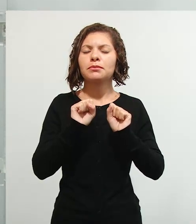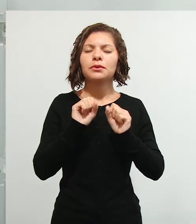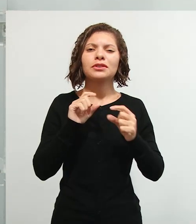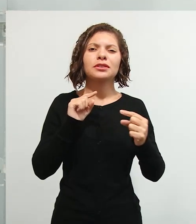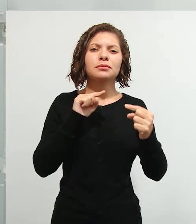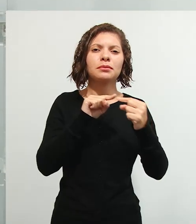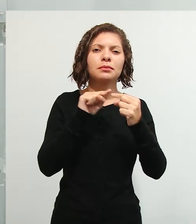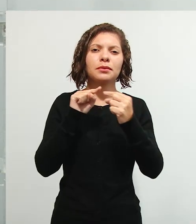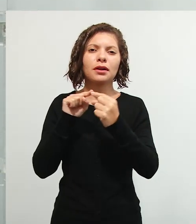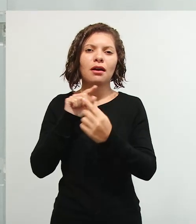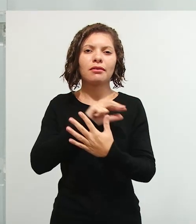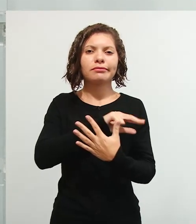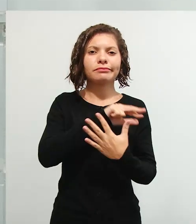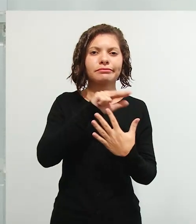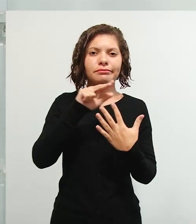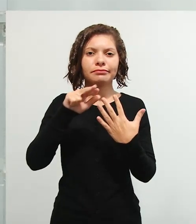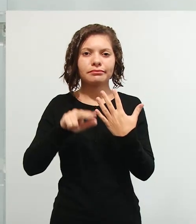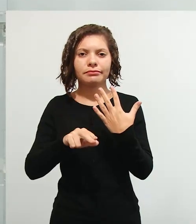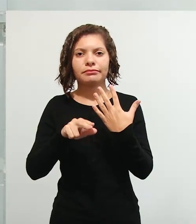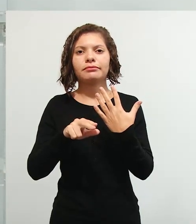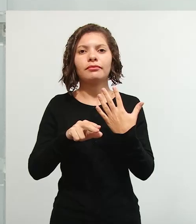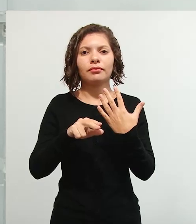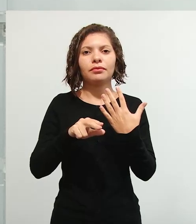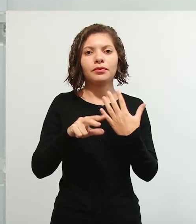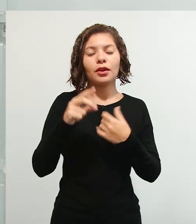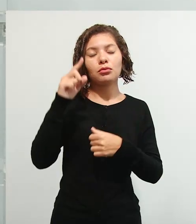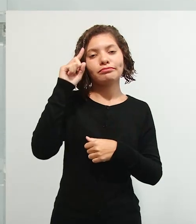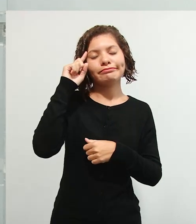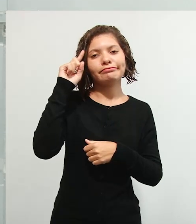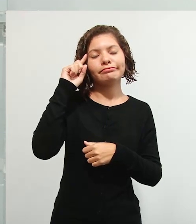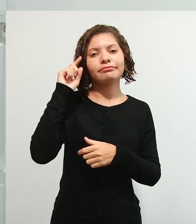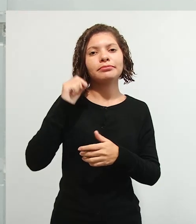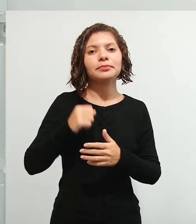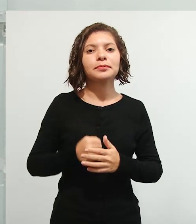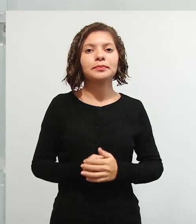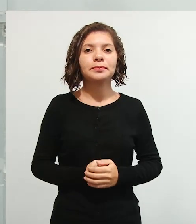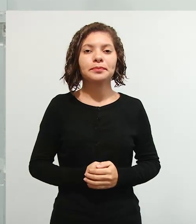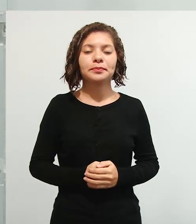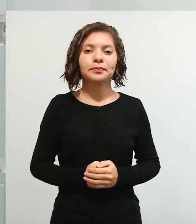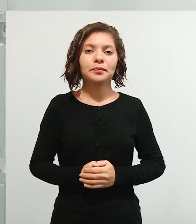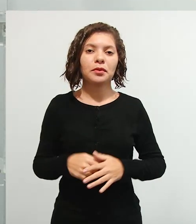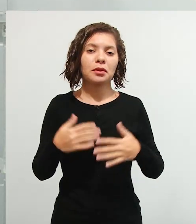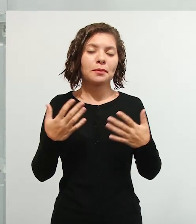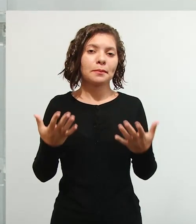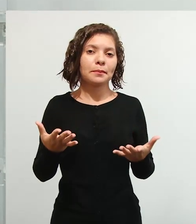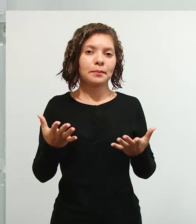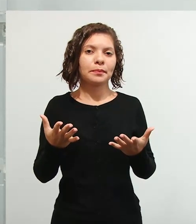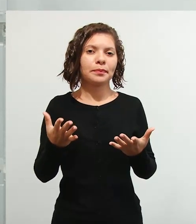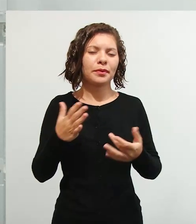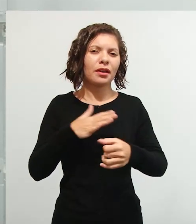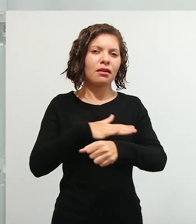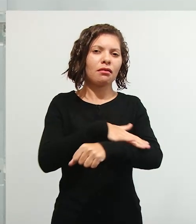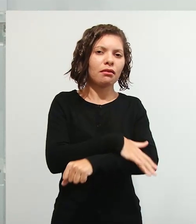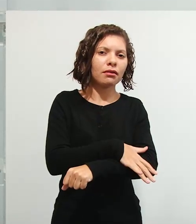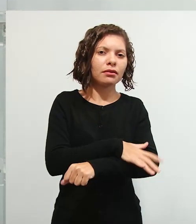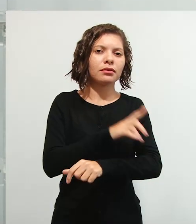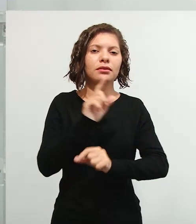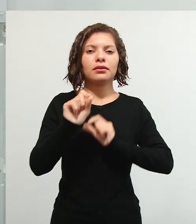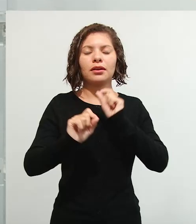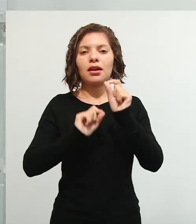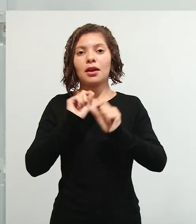aplicados para vários outros fenômenos do cotidiano. Tá bom? Então, o que vencer o